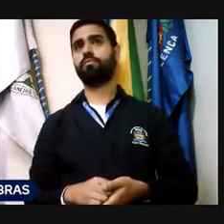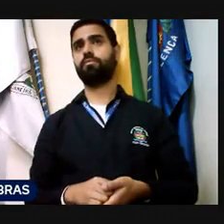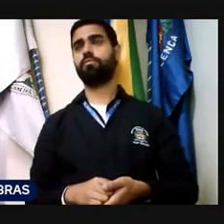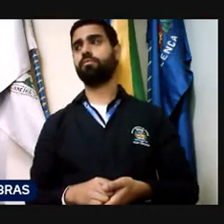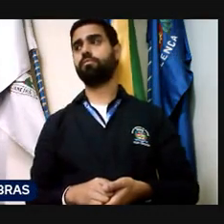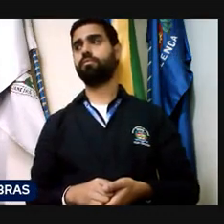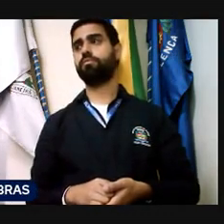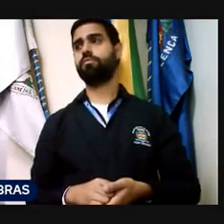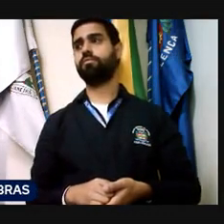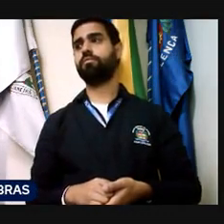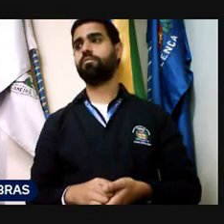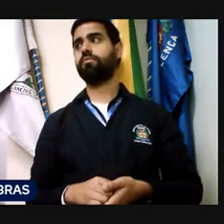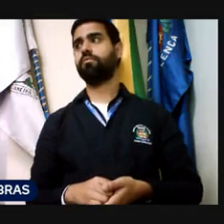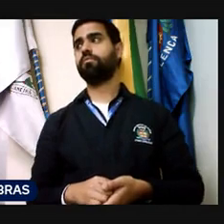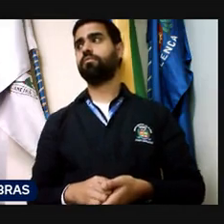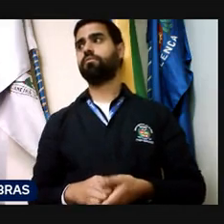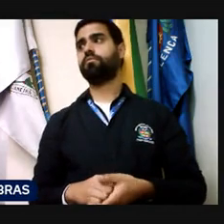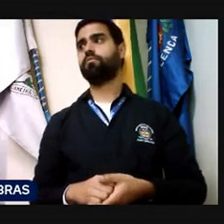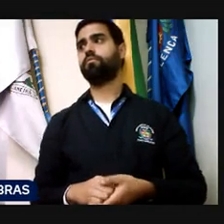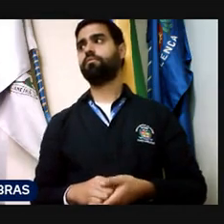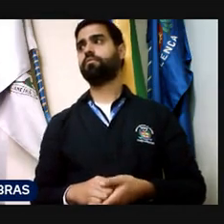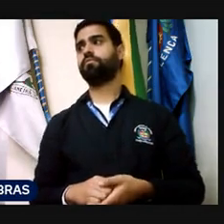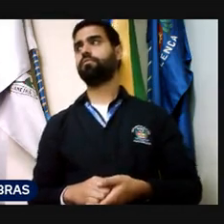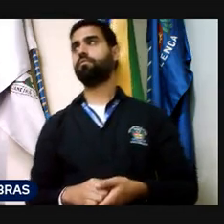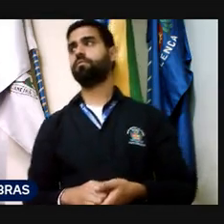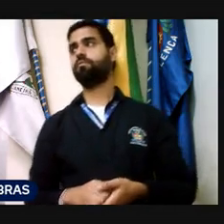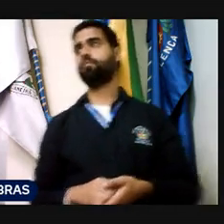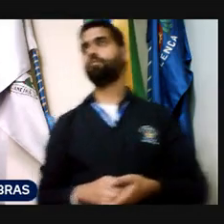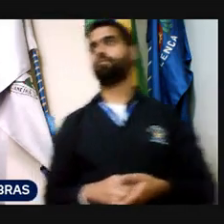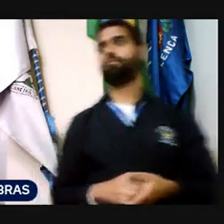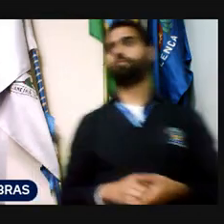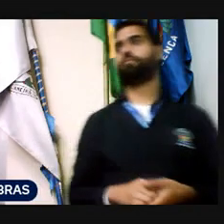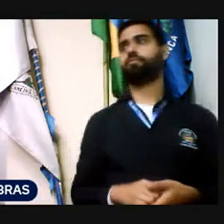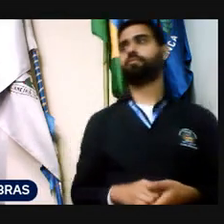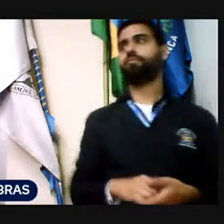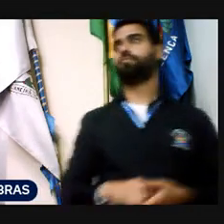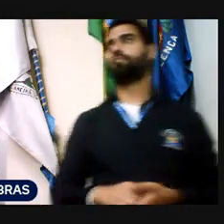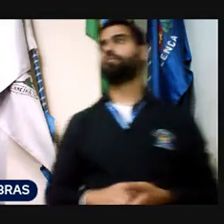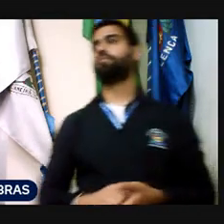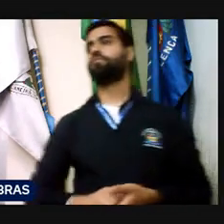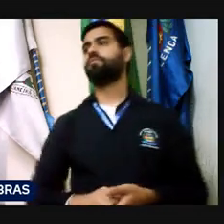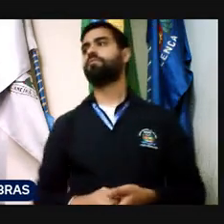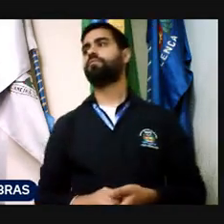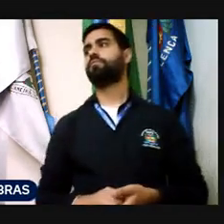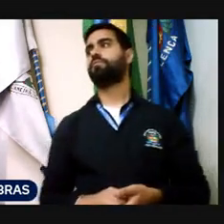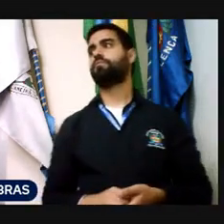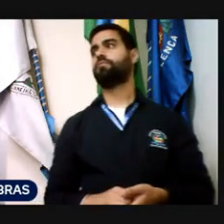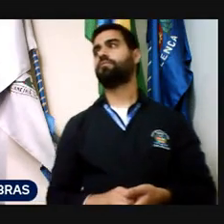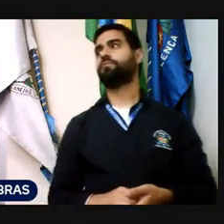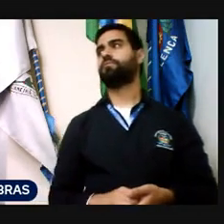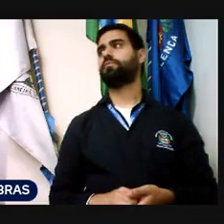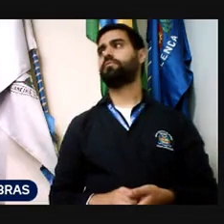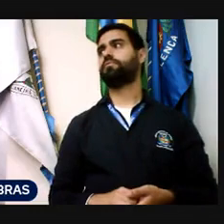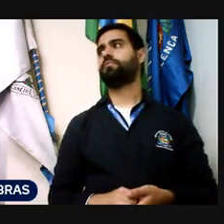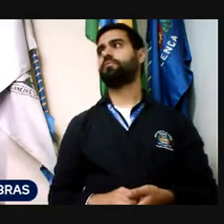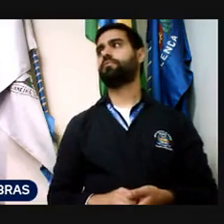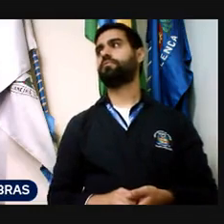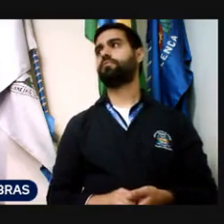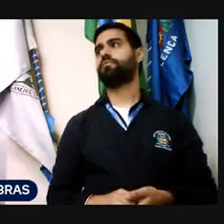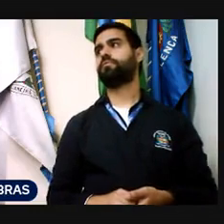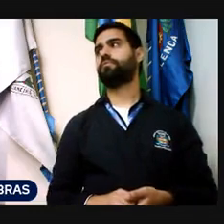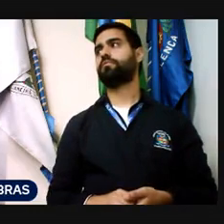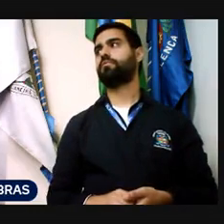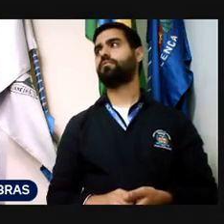tramitar e enviar, sem dificuldade. Prossegue? Pode proceder. Aí, continuo lendo.